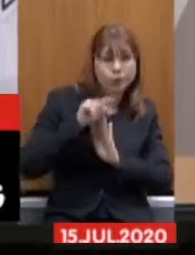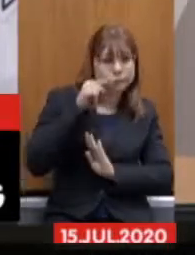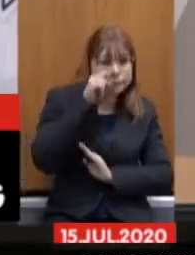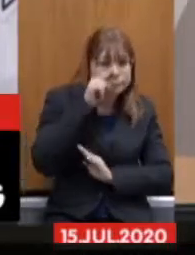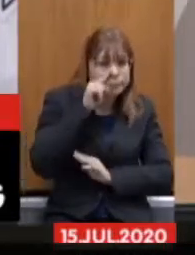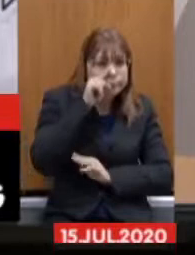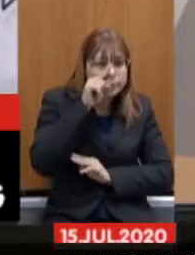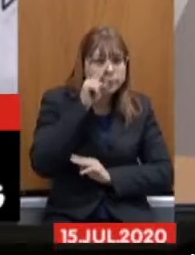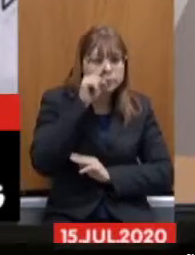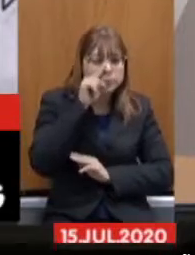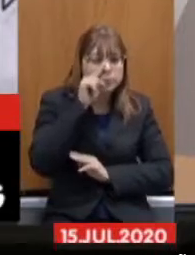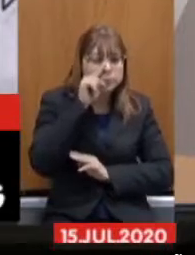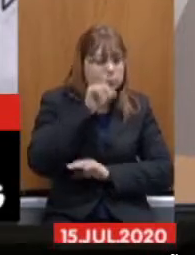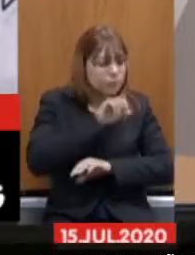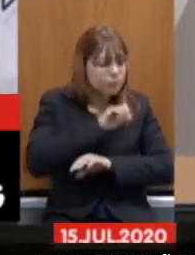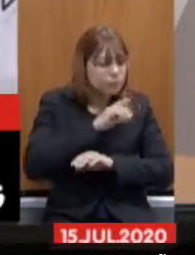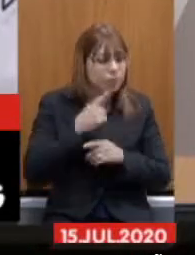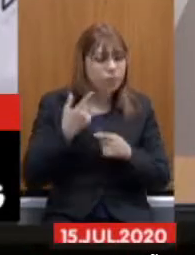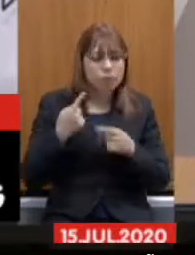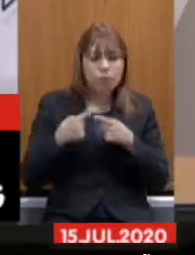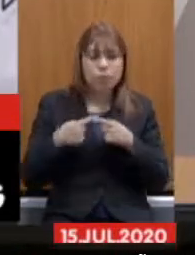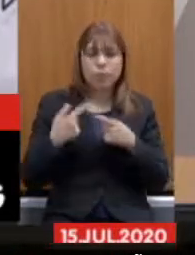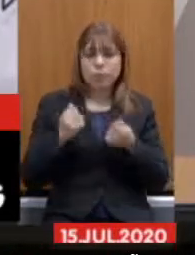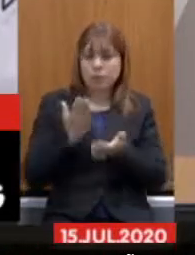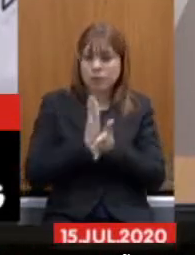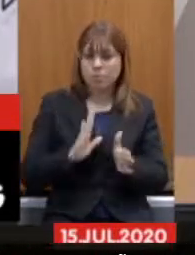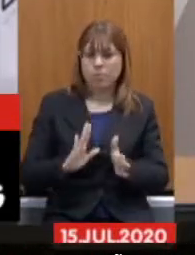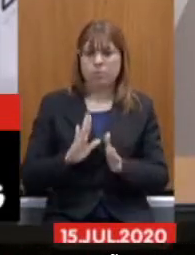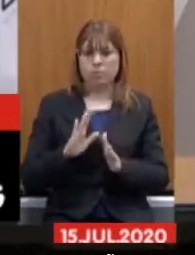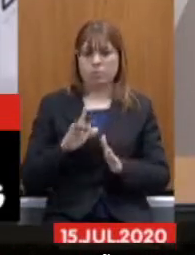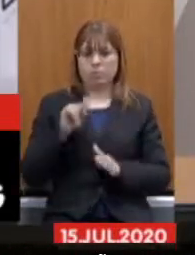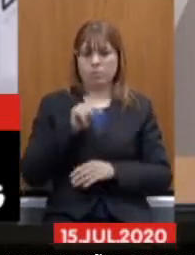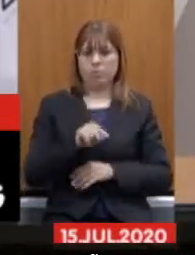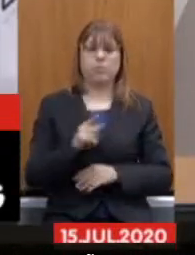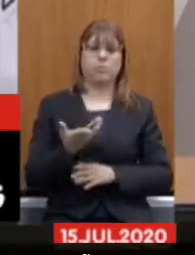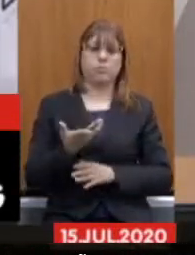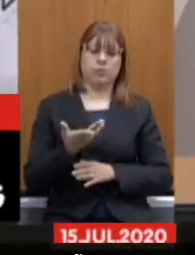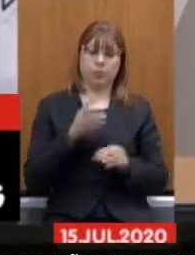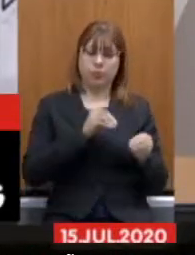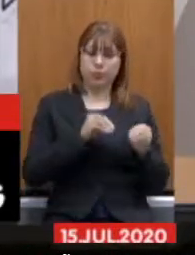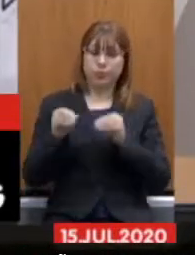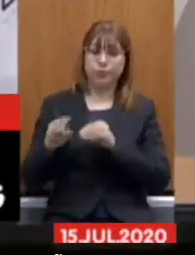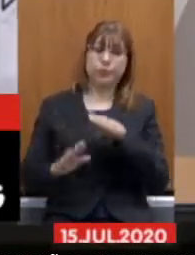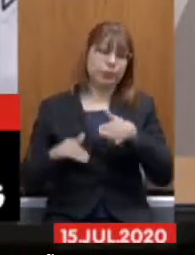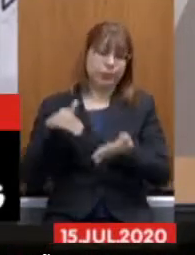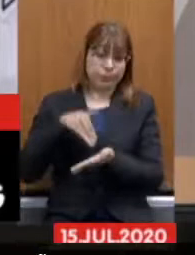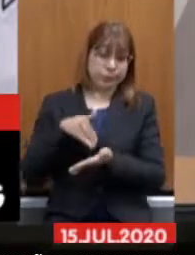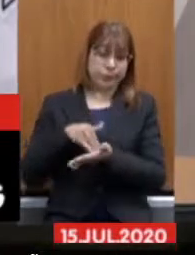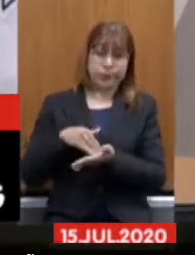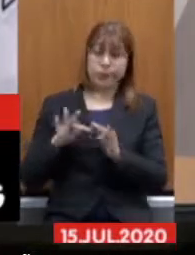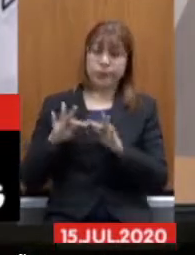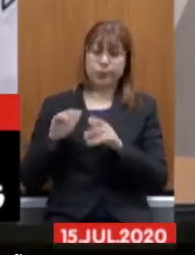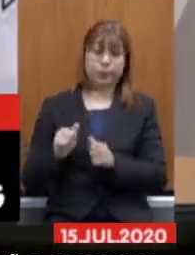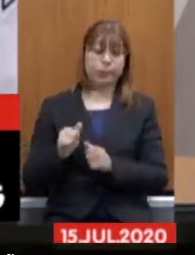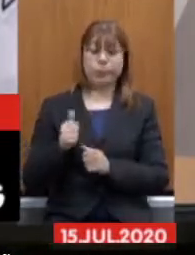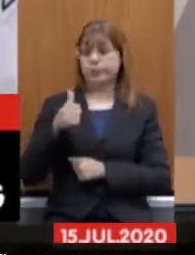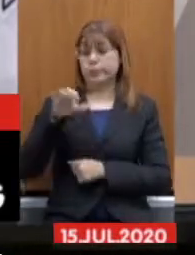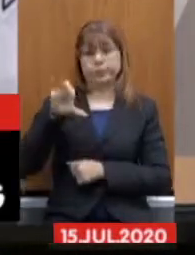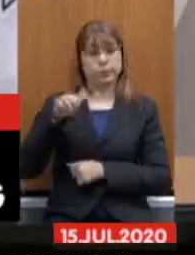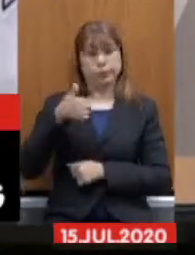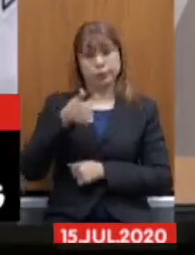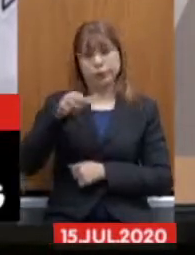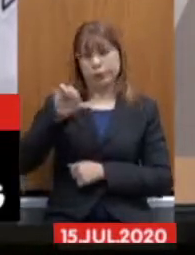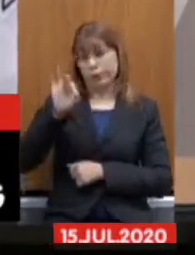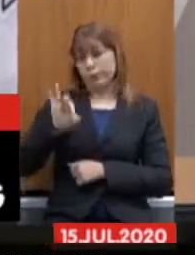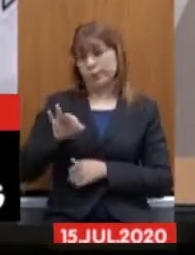a gente vai acabar com o tempo uma lei complementar com faixas todo mundo vai migrar no final vai estar todo mundo na lista única dezenove